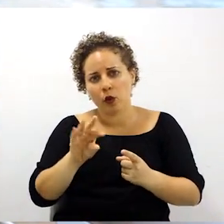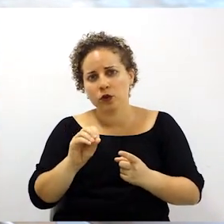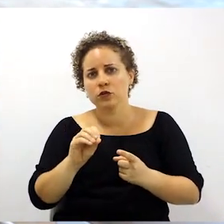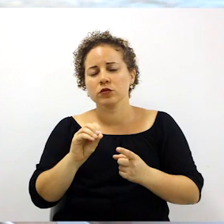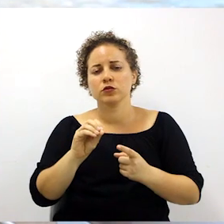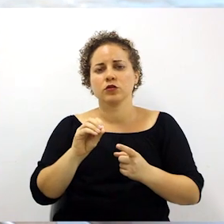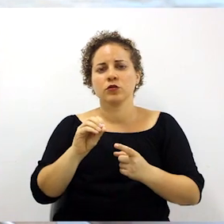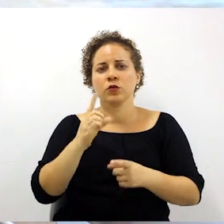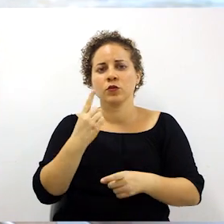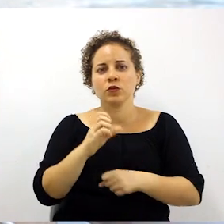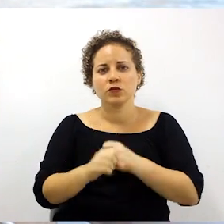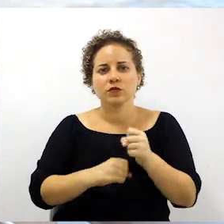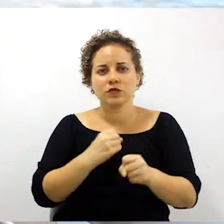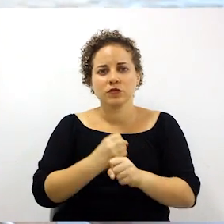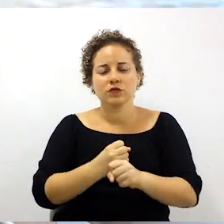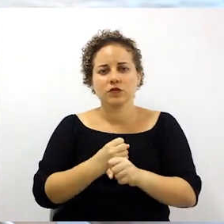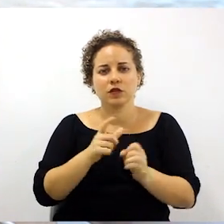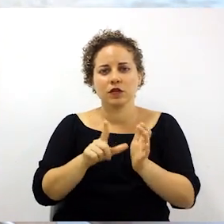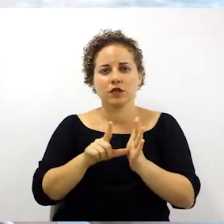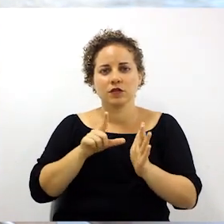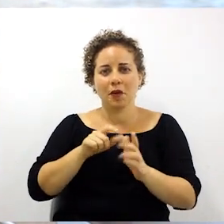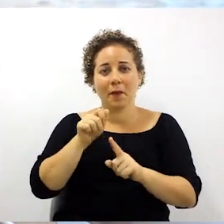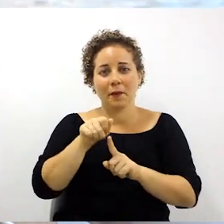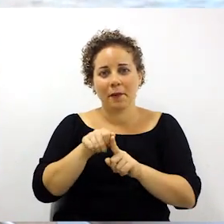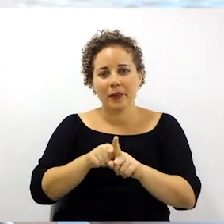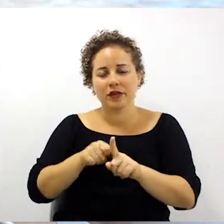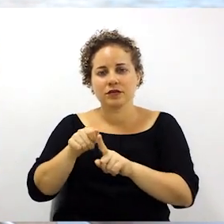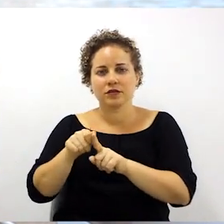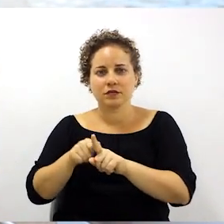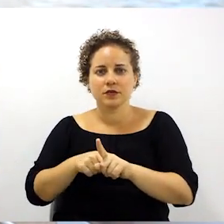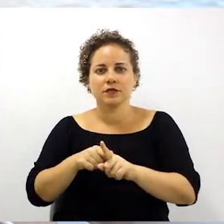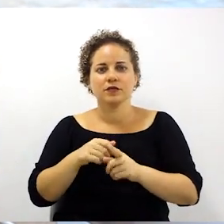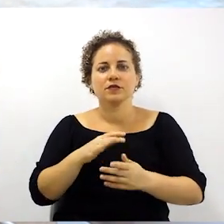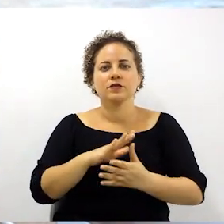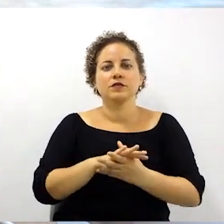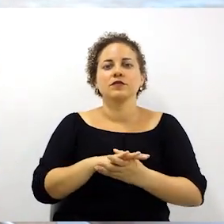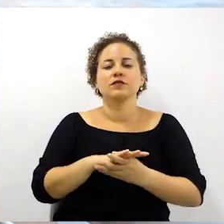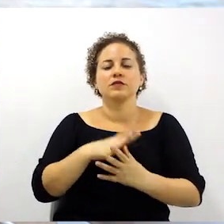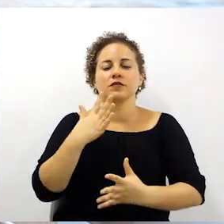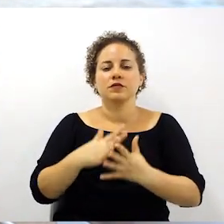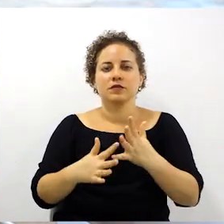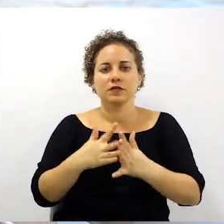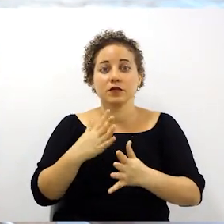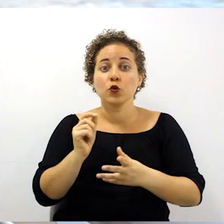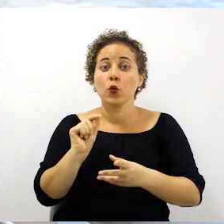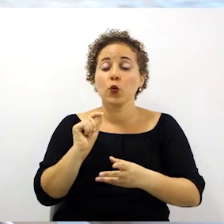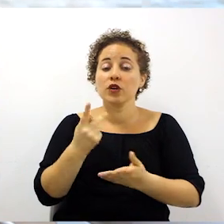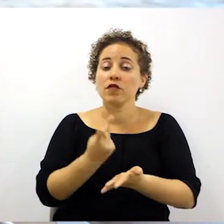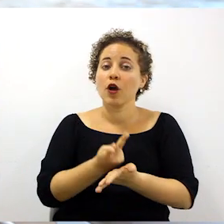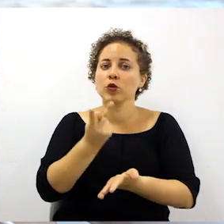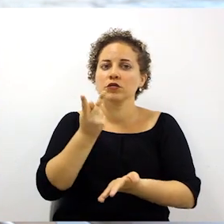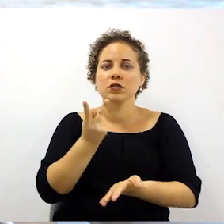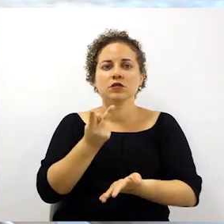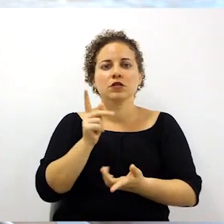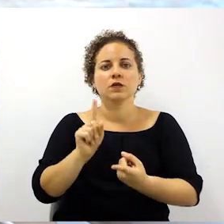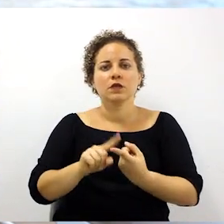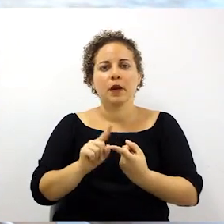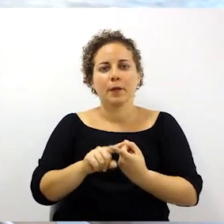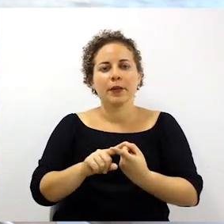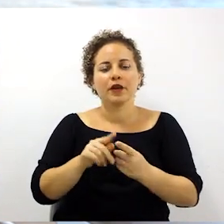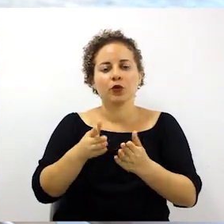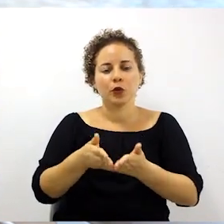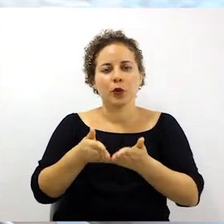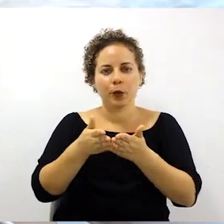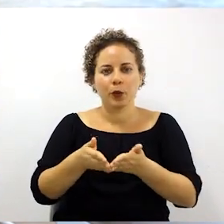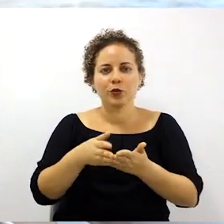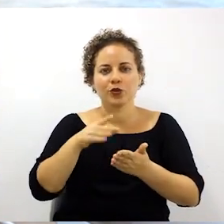civil anterior. Então, se faz uma média, mês a mês, de quantos trabalhadores realizaram suas atividades no porto para poder